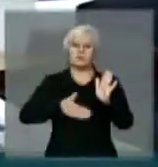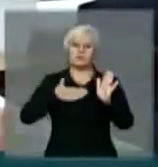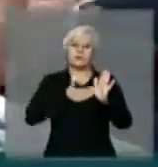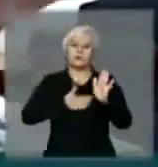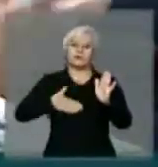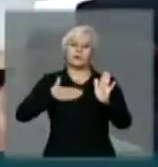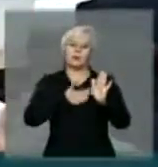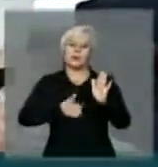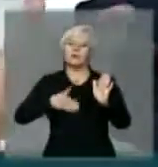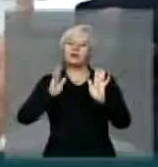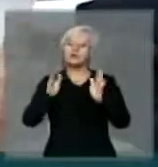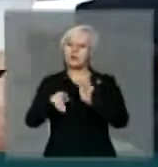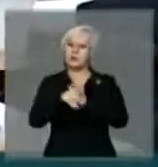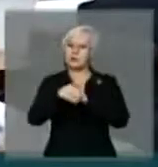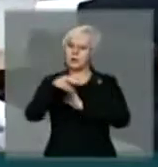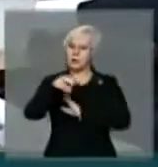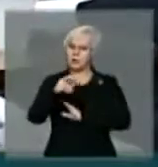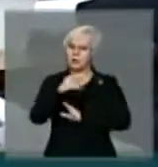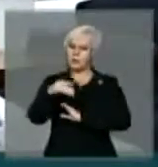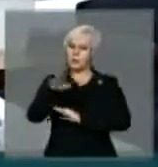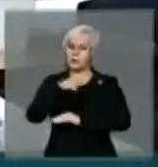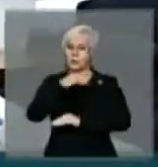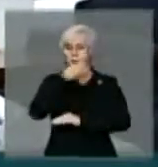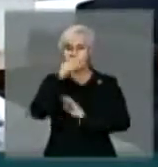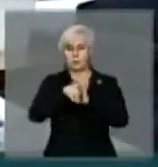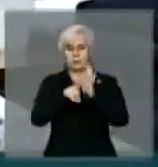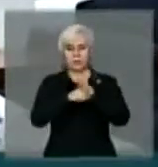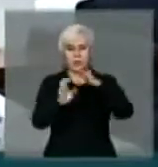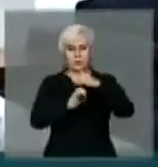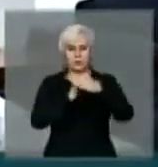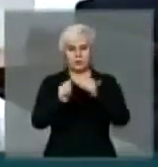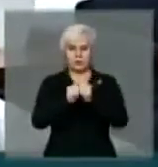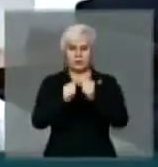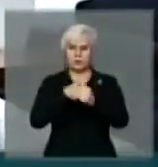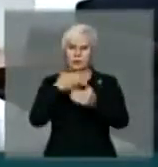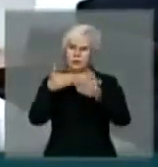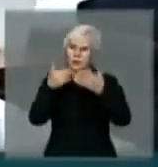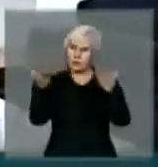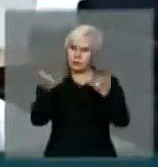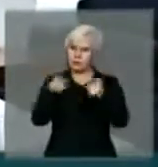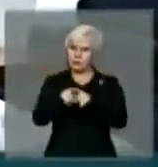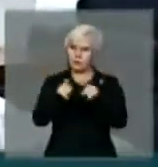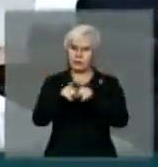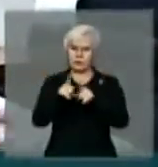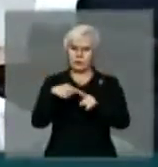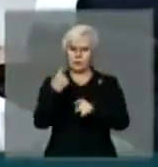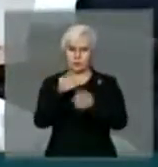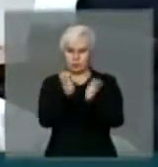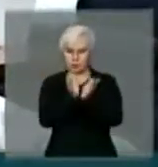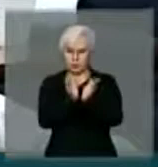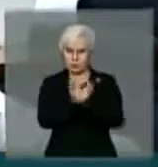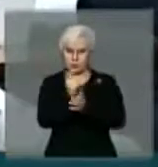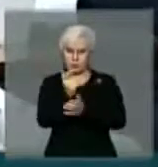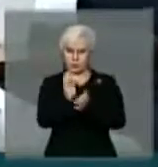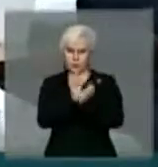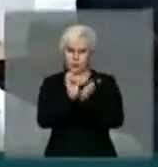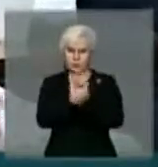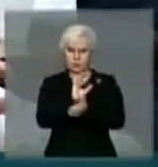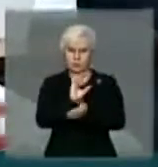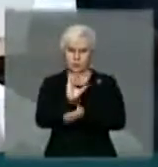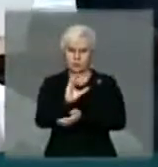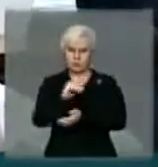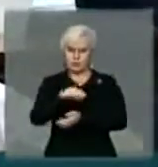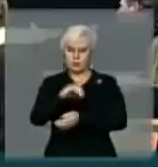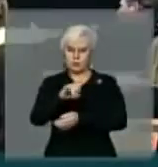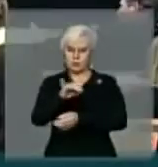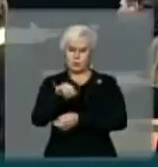Moroni, trazendo a posição das entidades, eu só sugeriria que a gente fosse numa pequena comissão, não necessariamente hoje